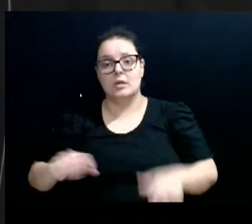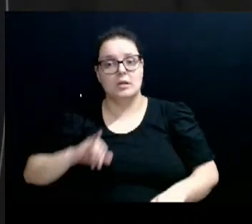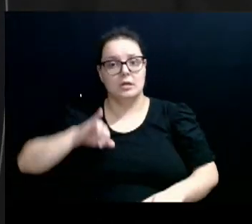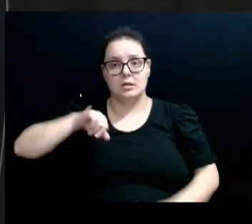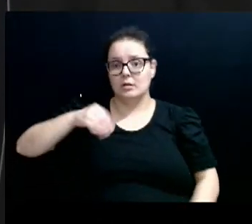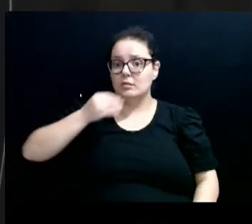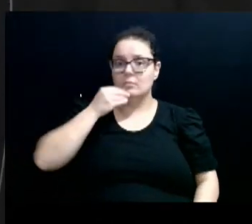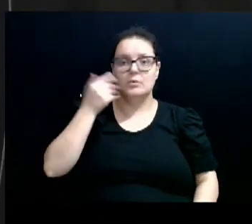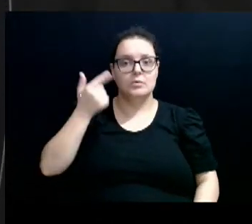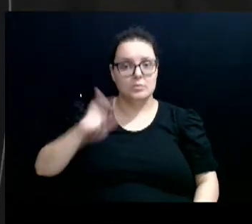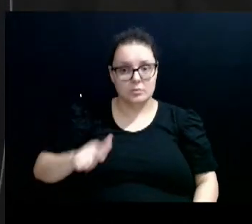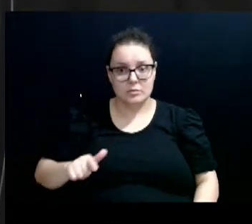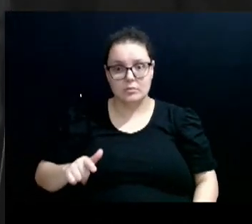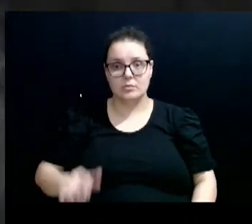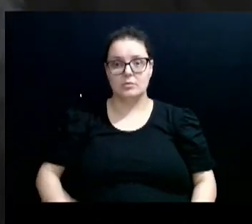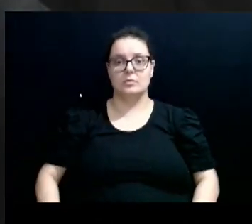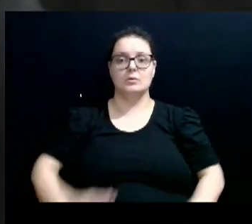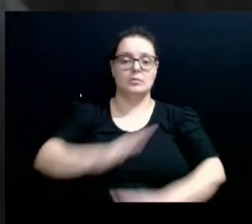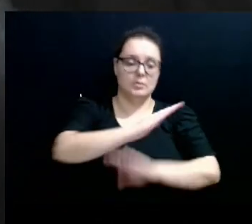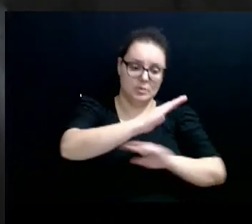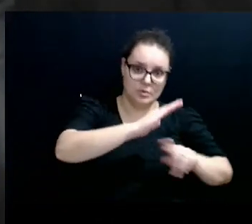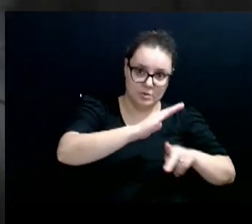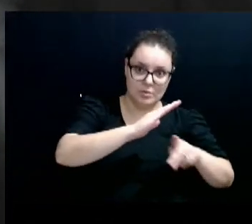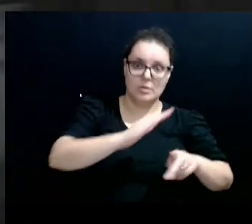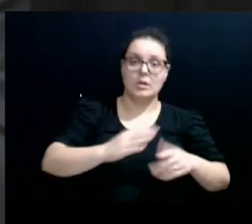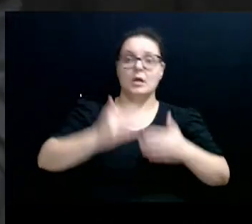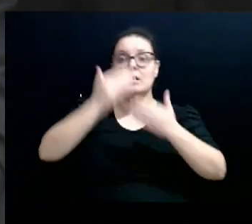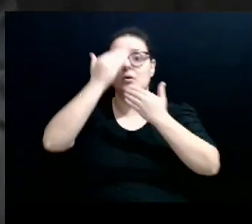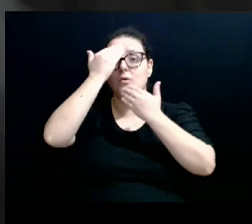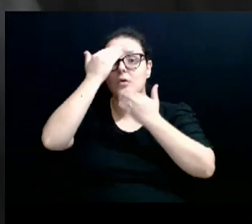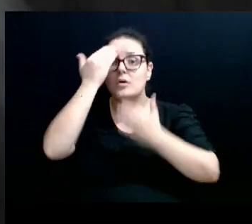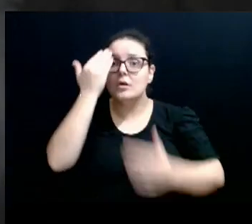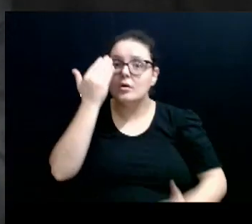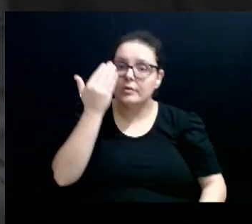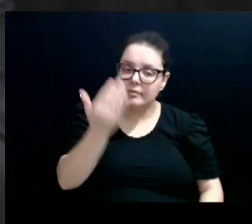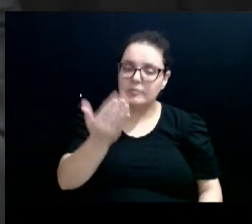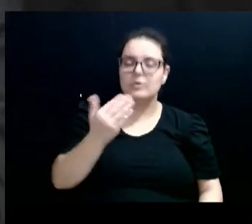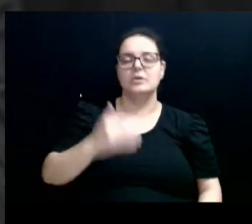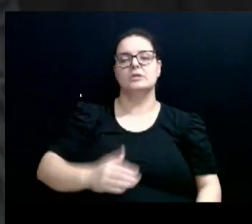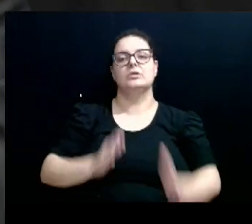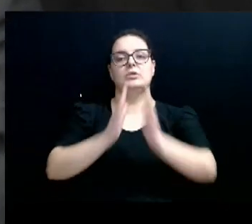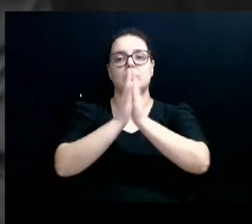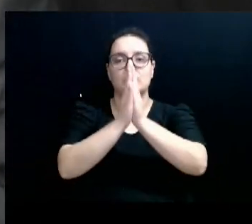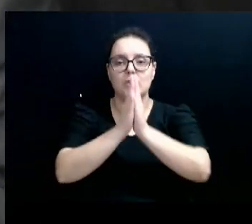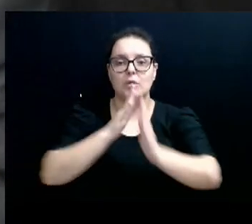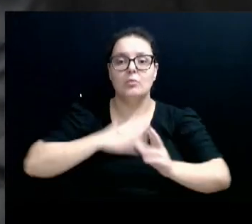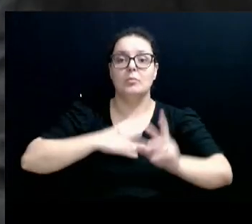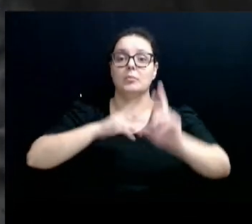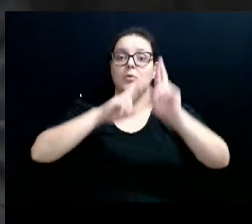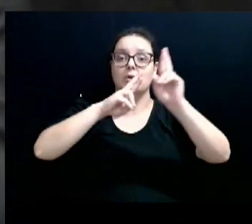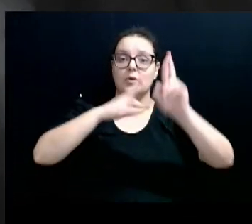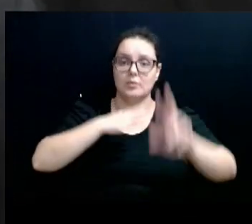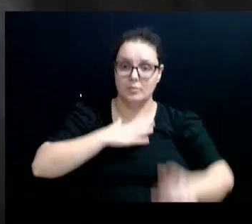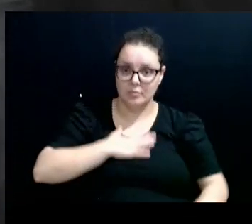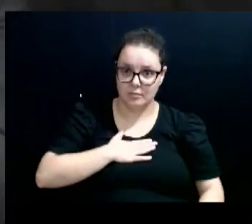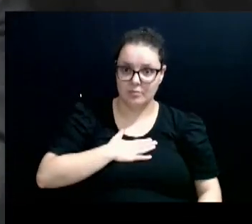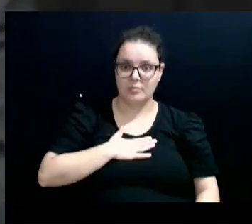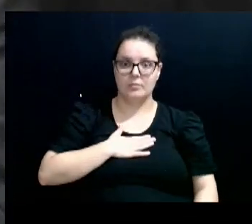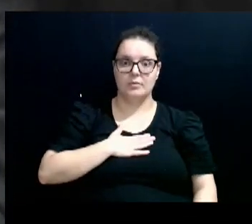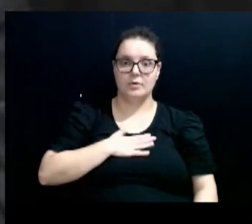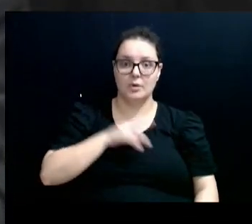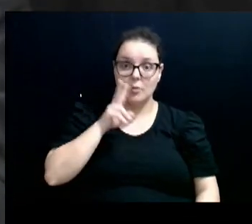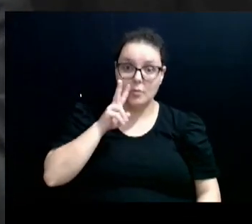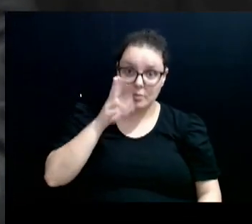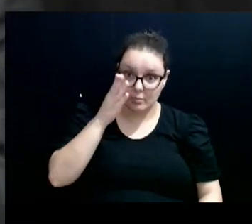oportunidade na Casa do Povo aqui, agradecer você que orou por mim, que torceu por mim. Agora olhando aí para você,